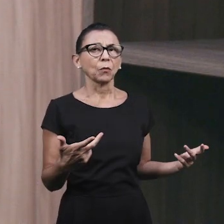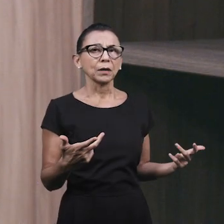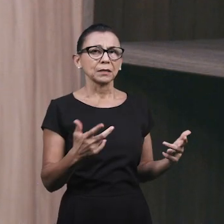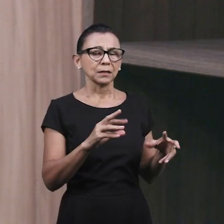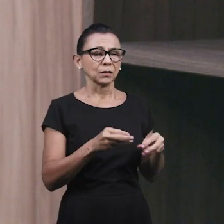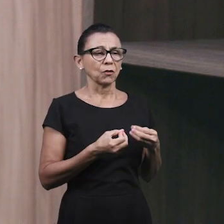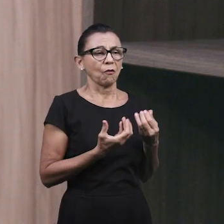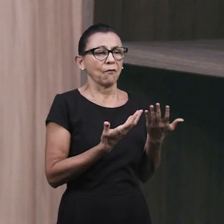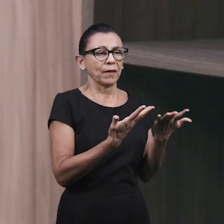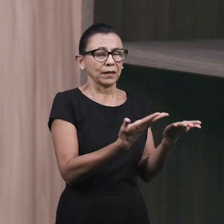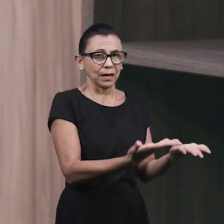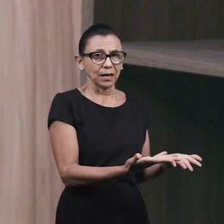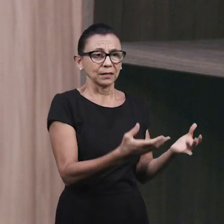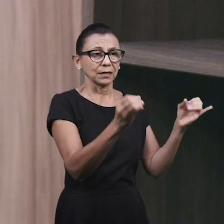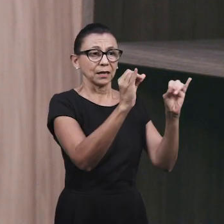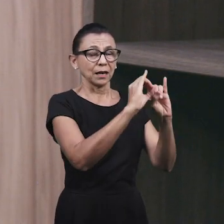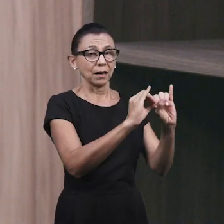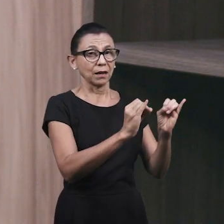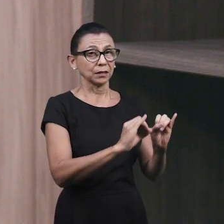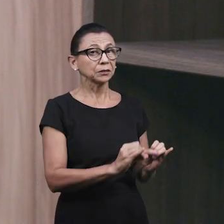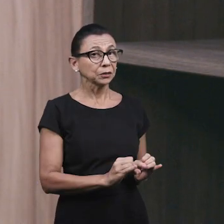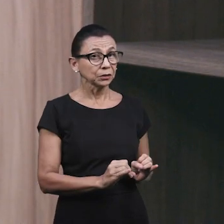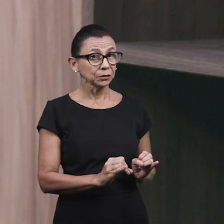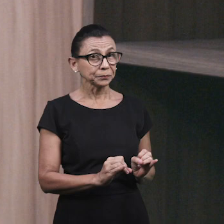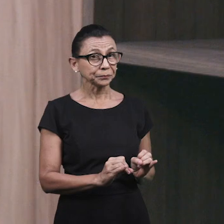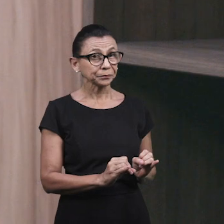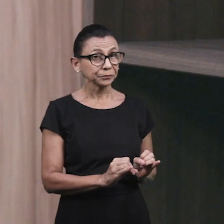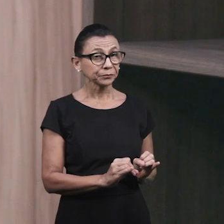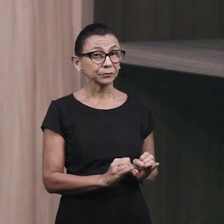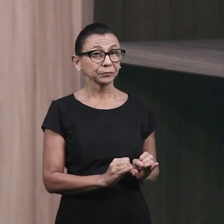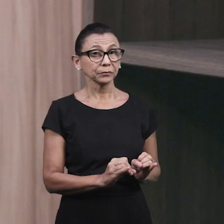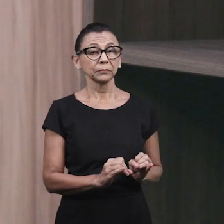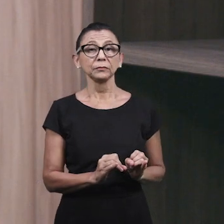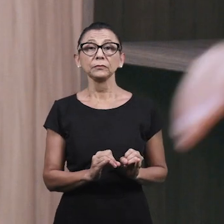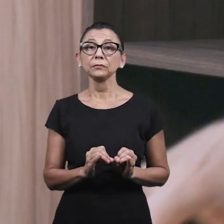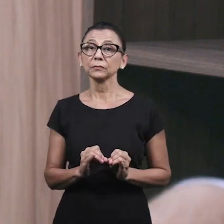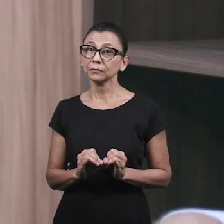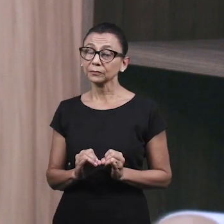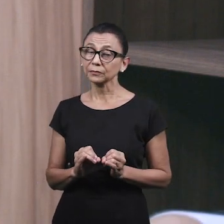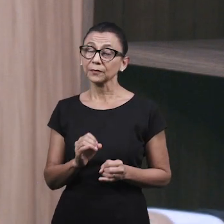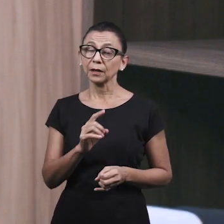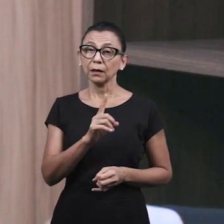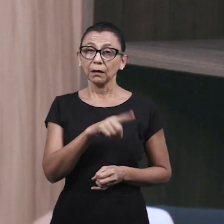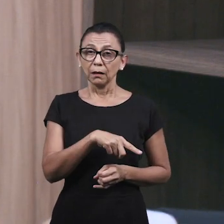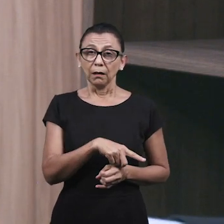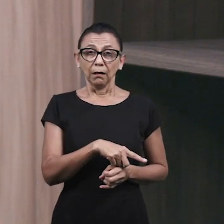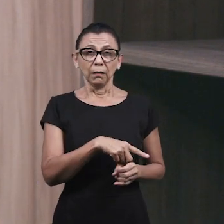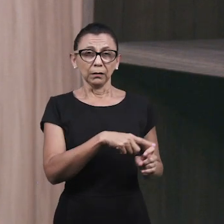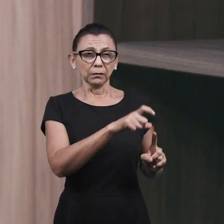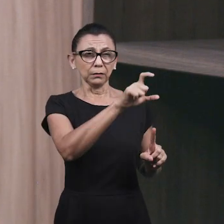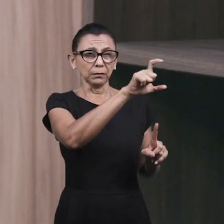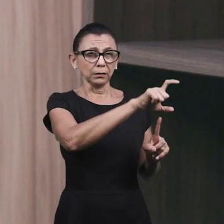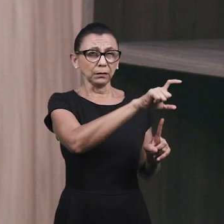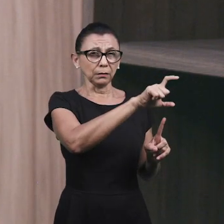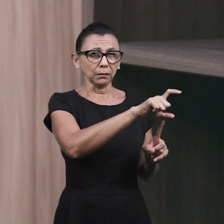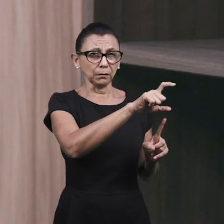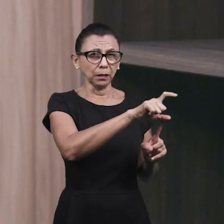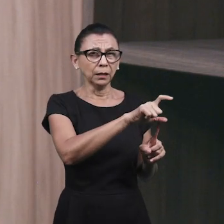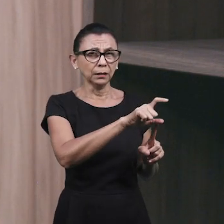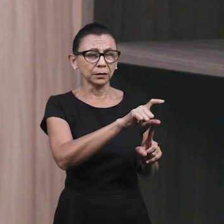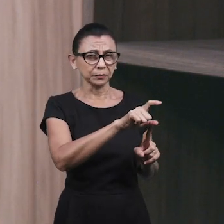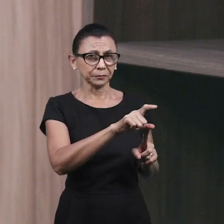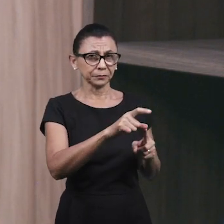que os gentios sacrificam, as sacrificam aos demônios e não a Deus. E não quero que